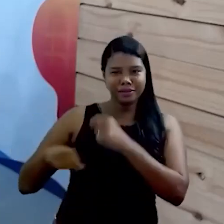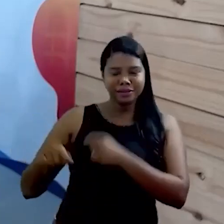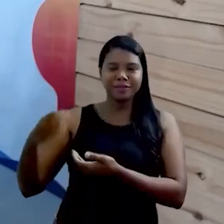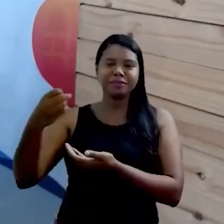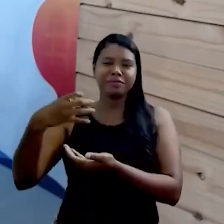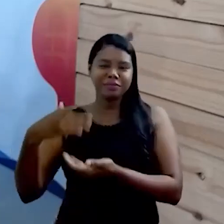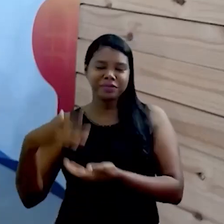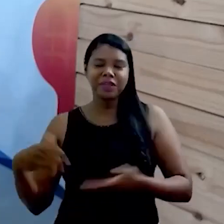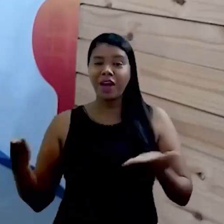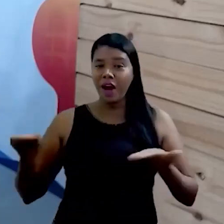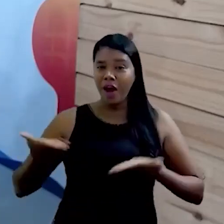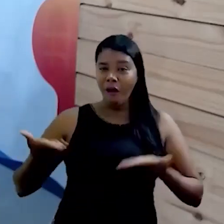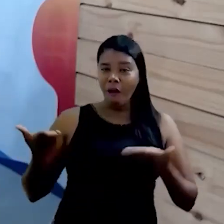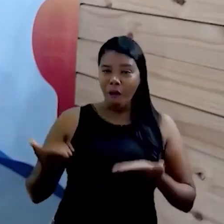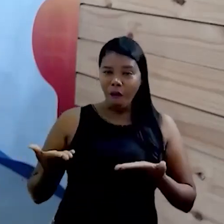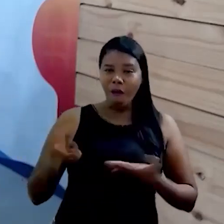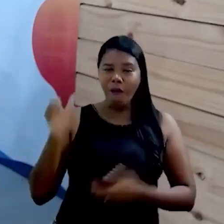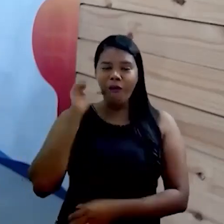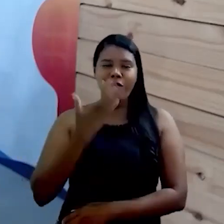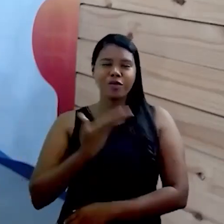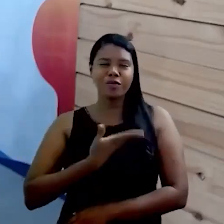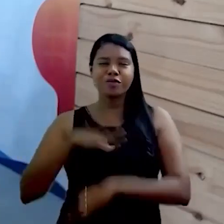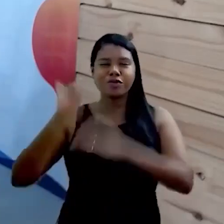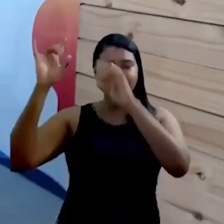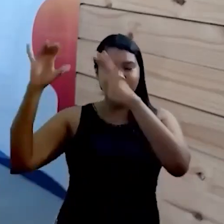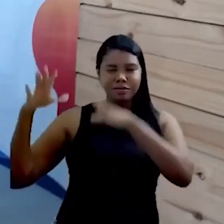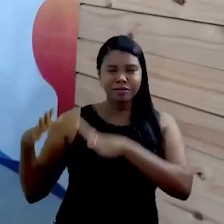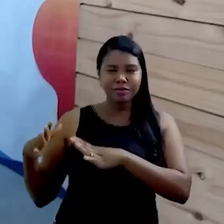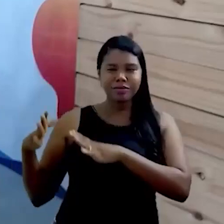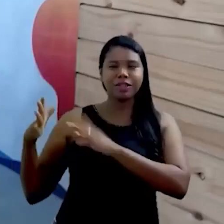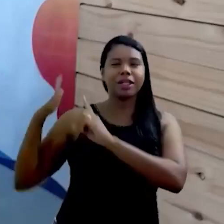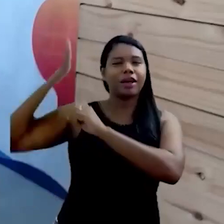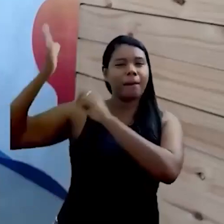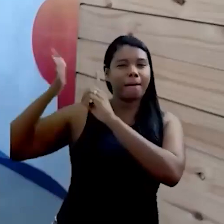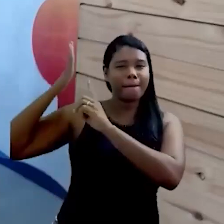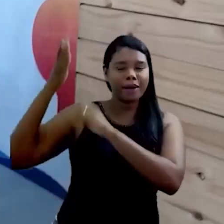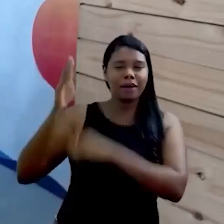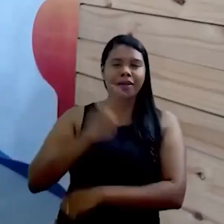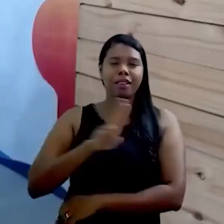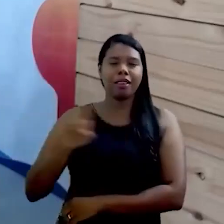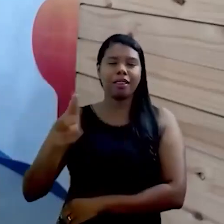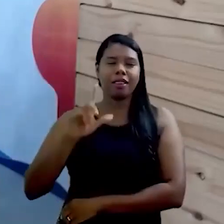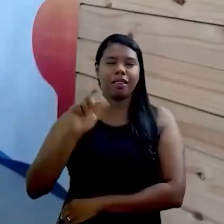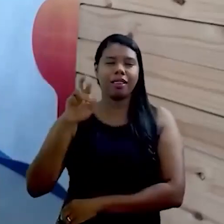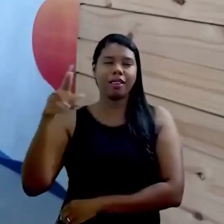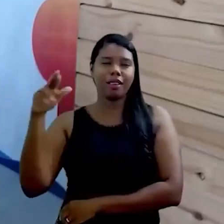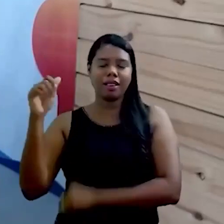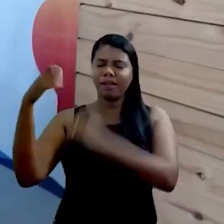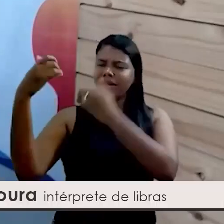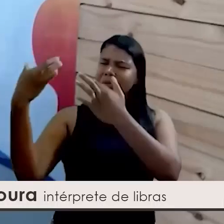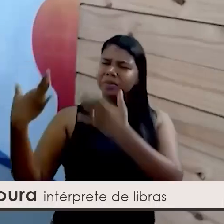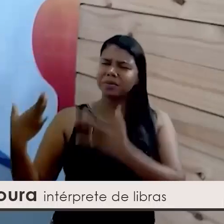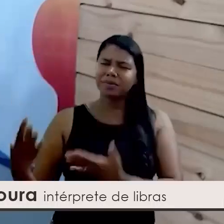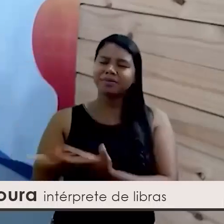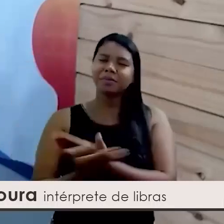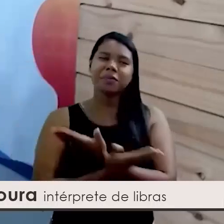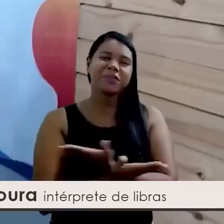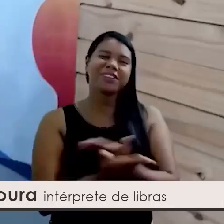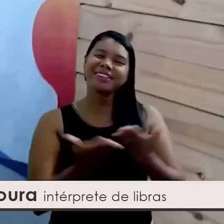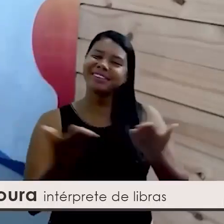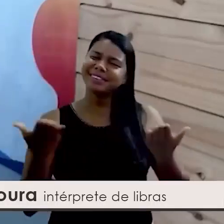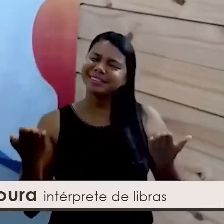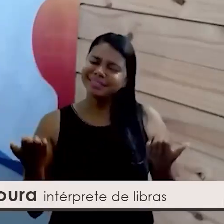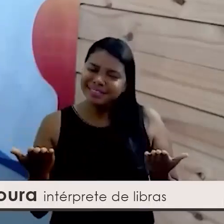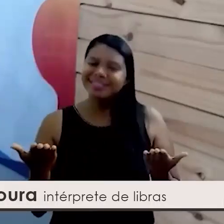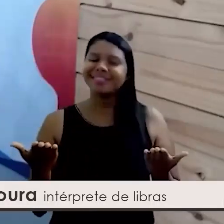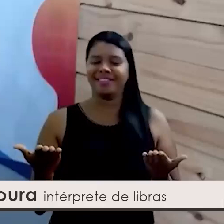ETEPAC, e hoje eu trouxe uma convidada especial, a consultora empresarial Lara Régia, para explicar para vocês, de uma maneira